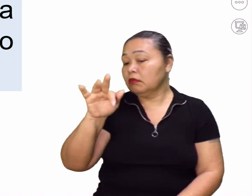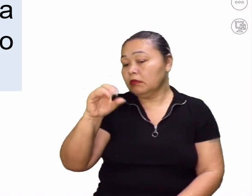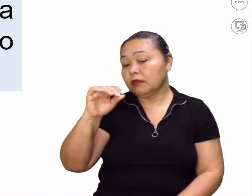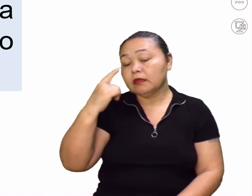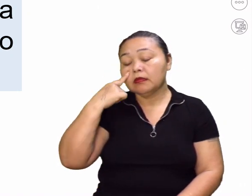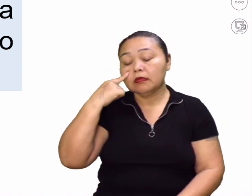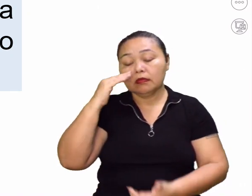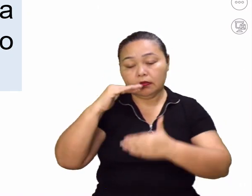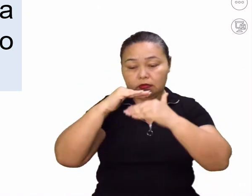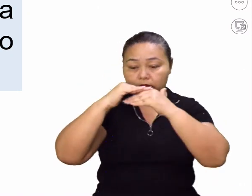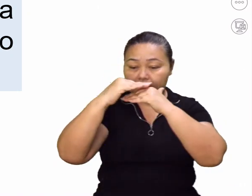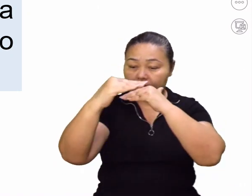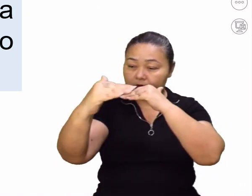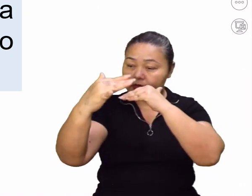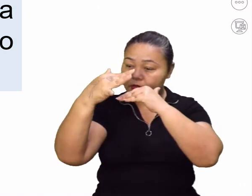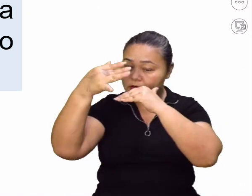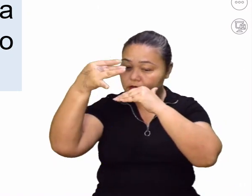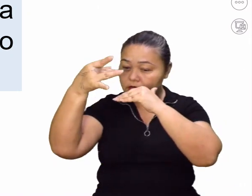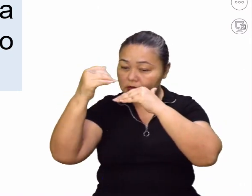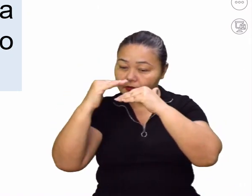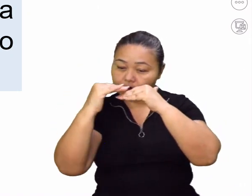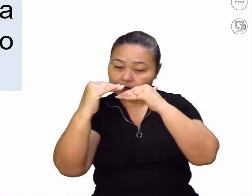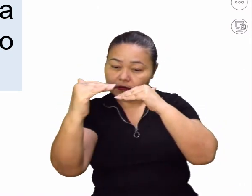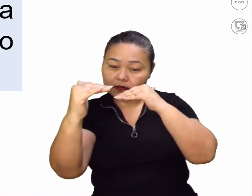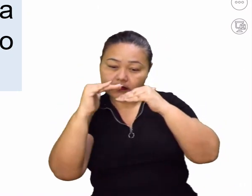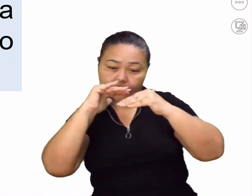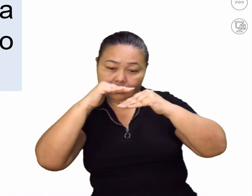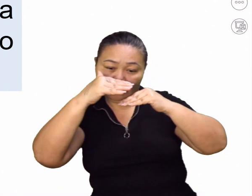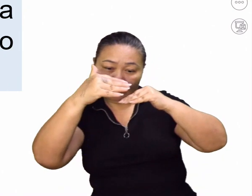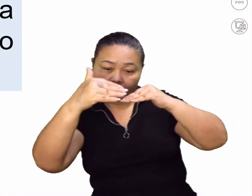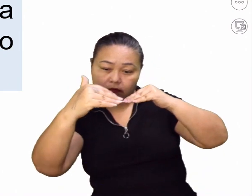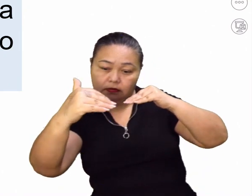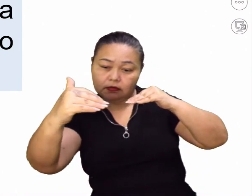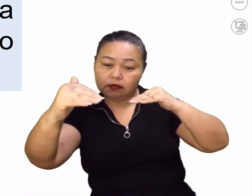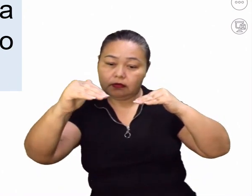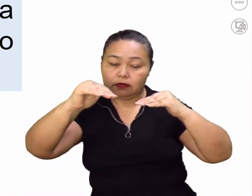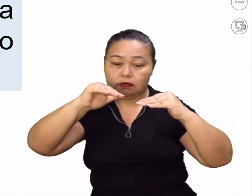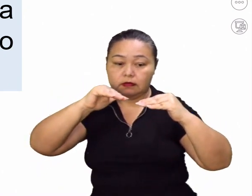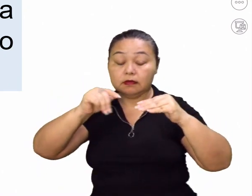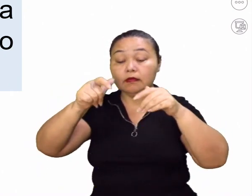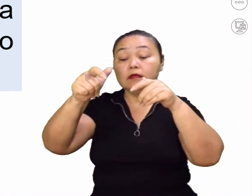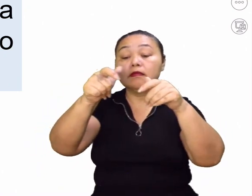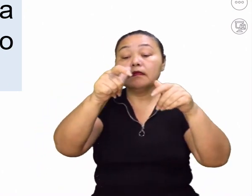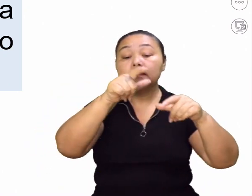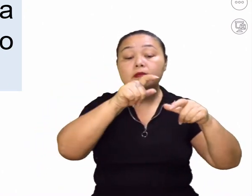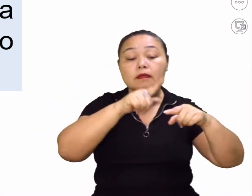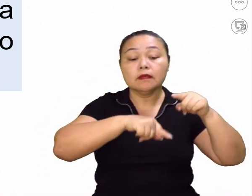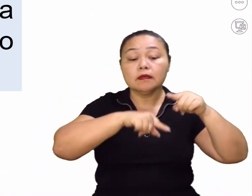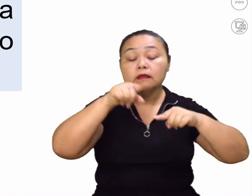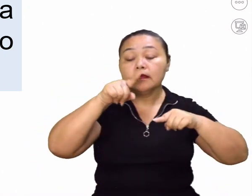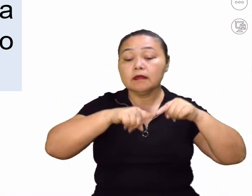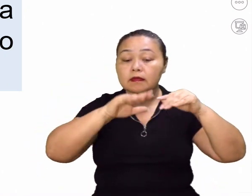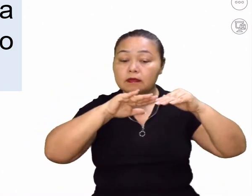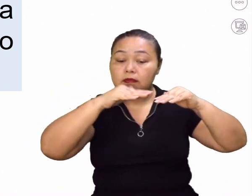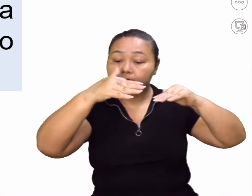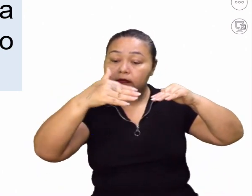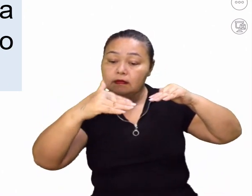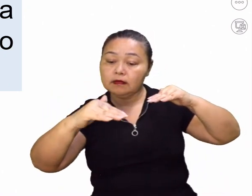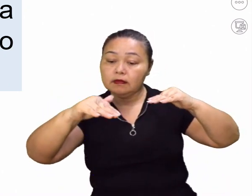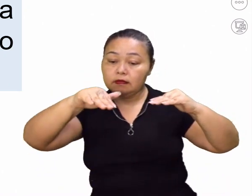da superfície da Terra, como forma, dimensão, posição dos objetos